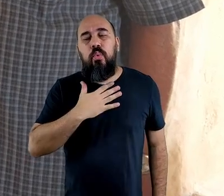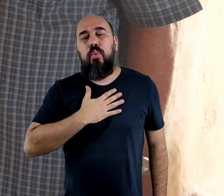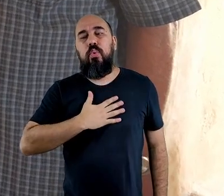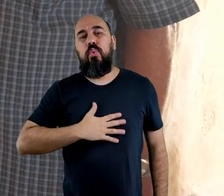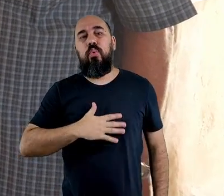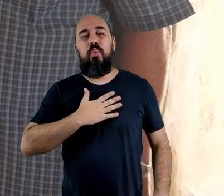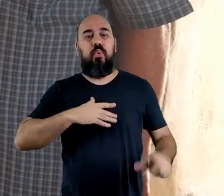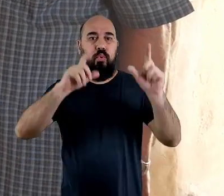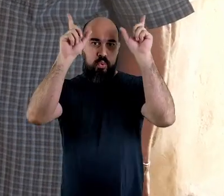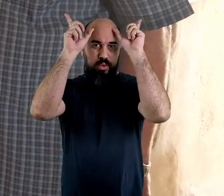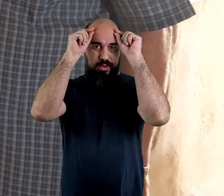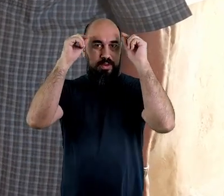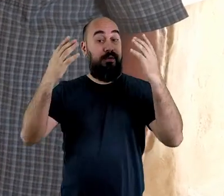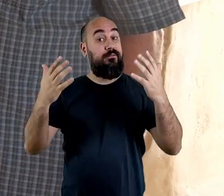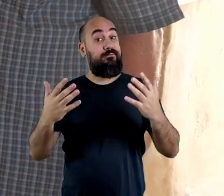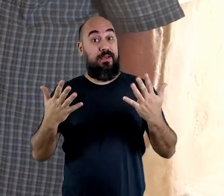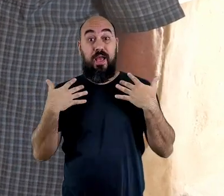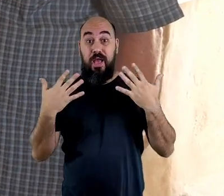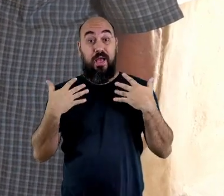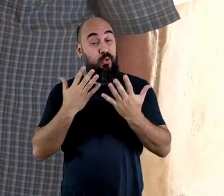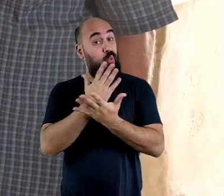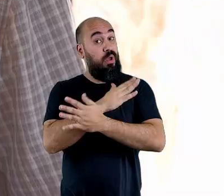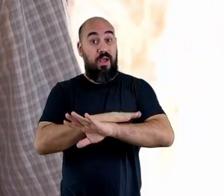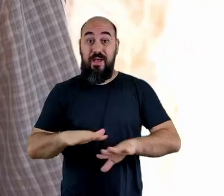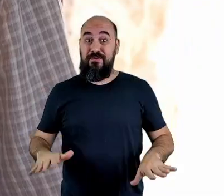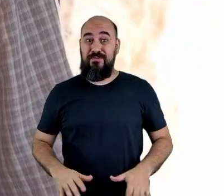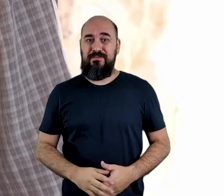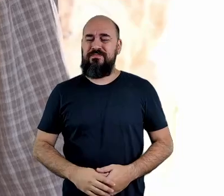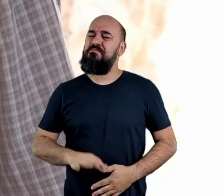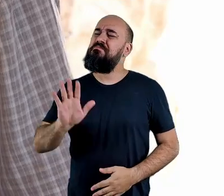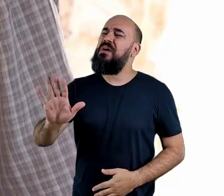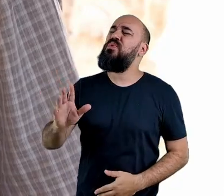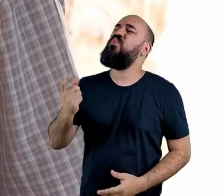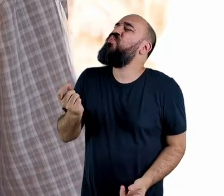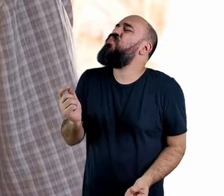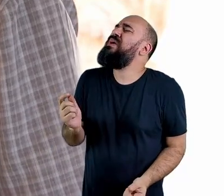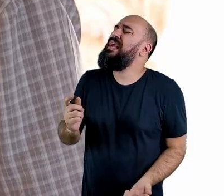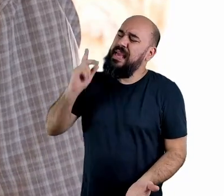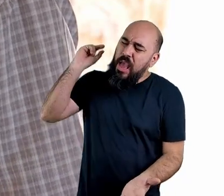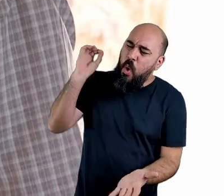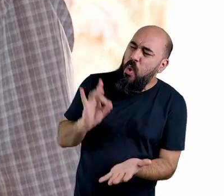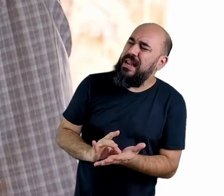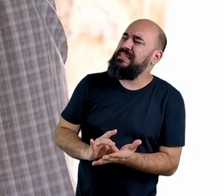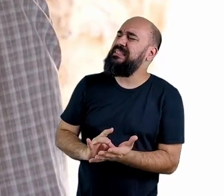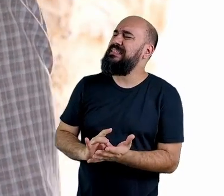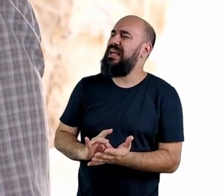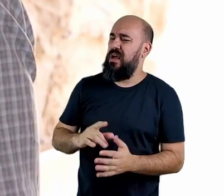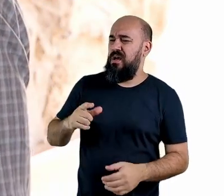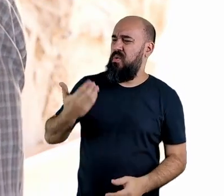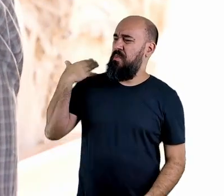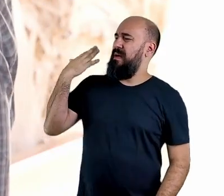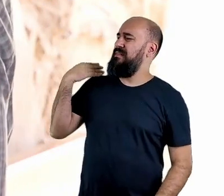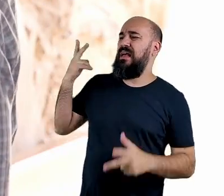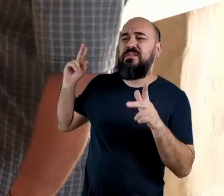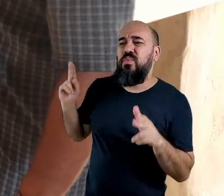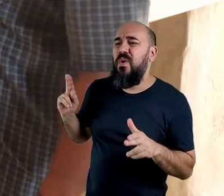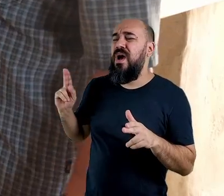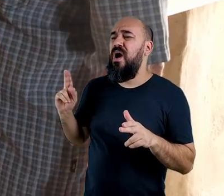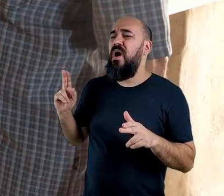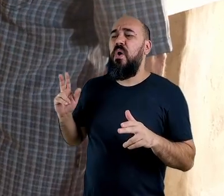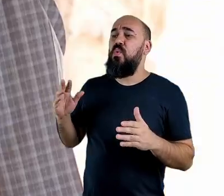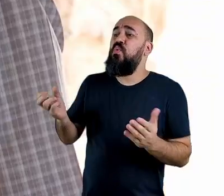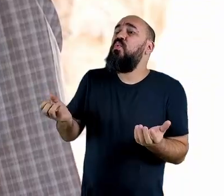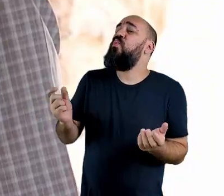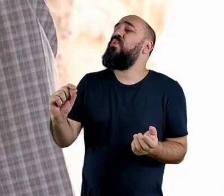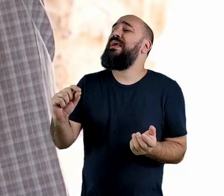original e o que seria reconstruído do ambiente onde estamos? Essa é uma pergunta muito boa. Antes de mais nada, podemos seguir a